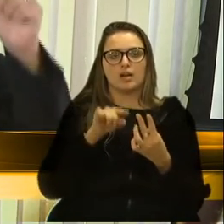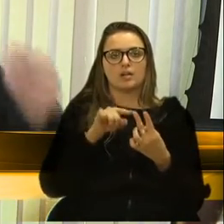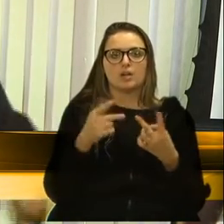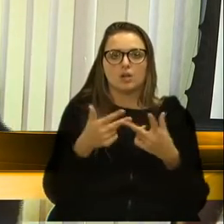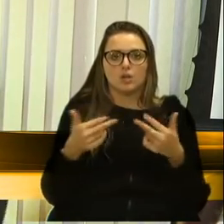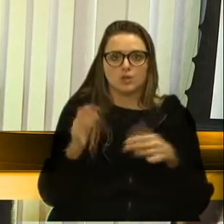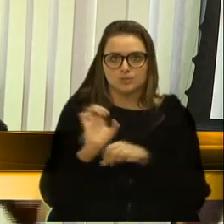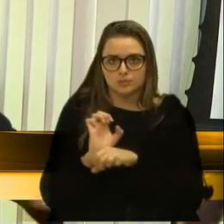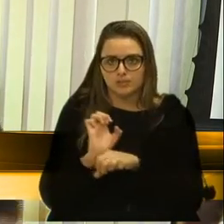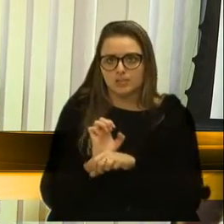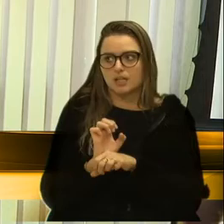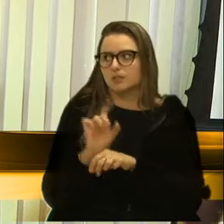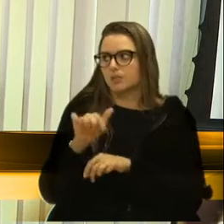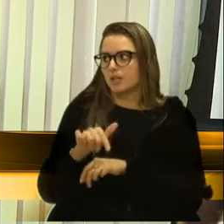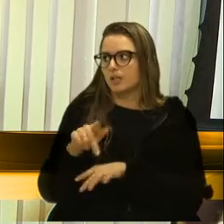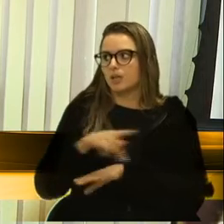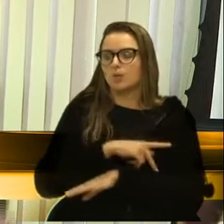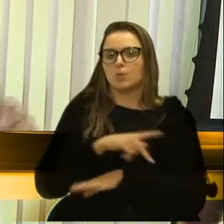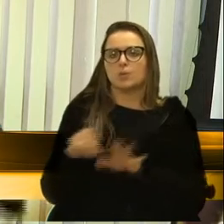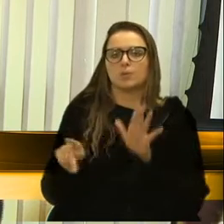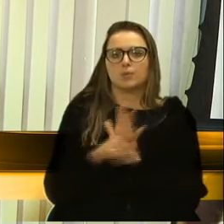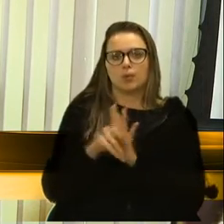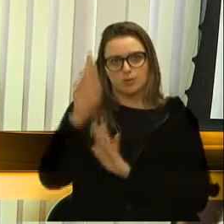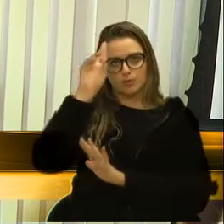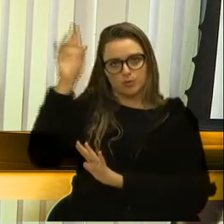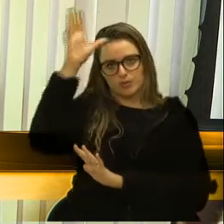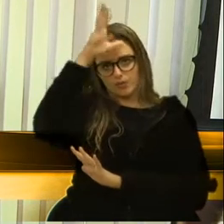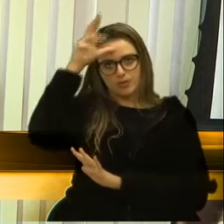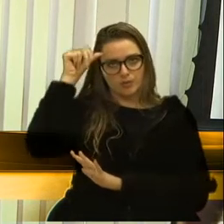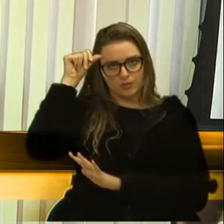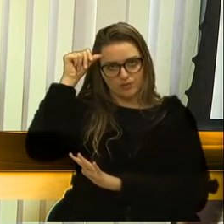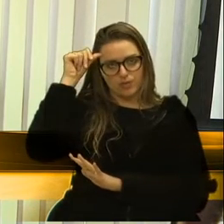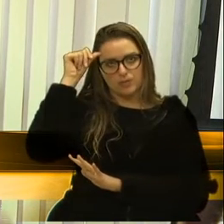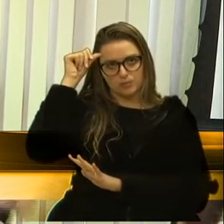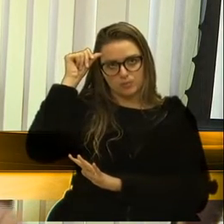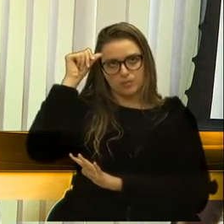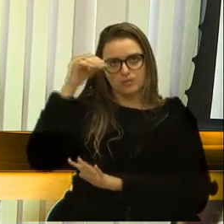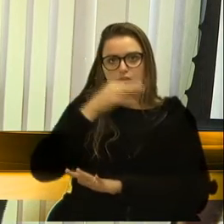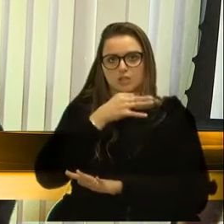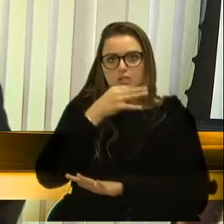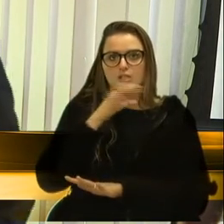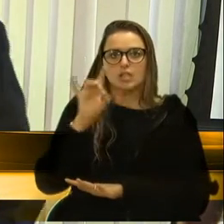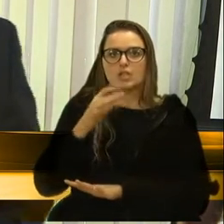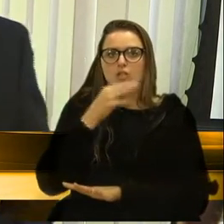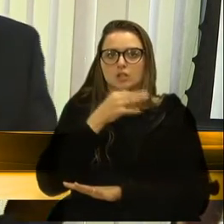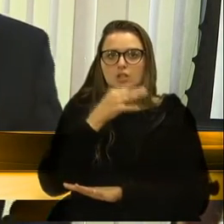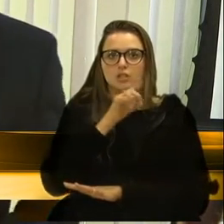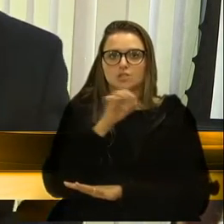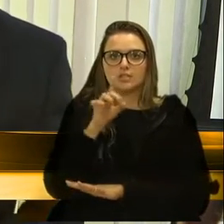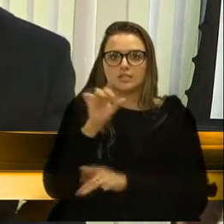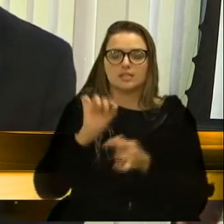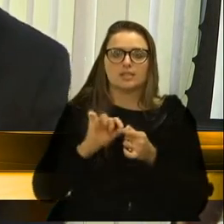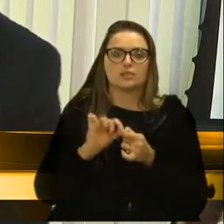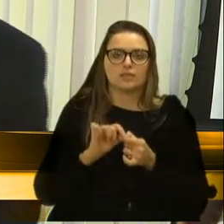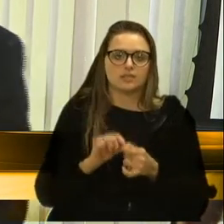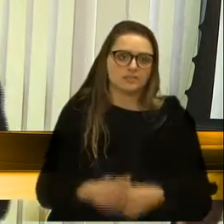estaduais, essas questões da cidade, seria o prefeito de Caxias. Todos os prefeitos estão puxando isso. Só em Caxias que o prefeito não puxa. É isso.